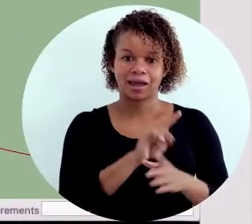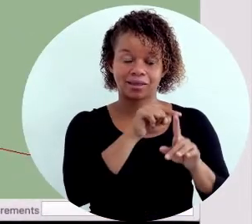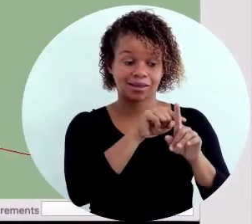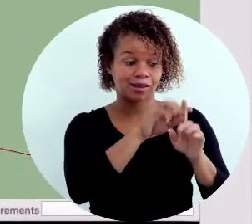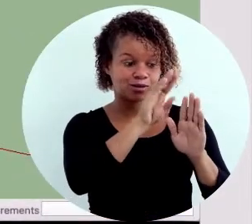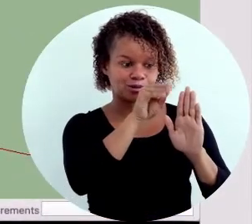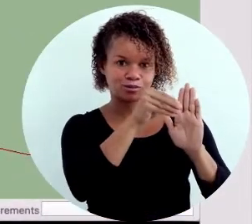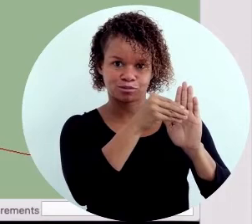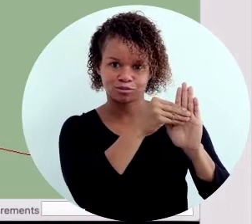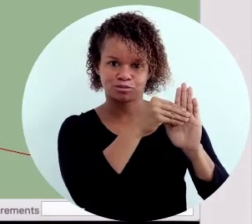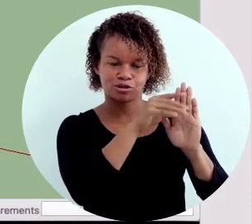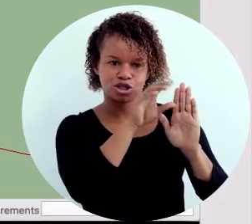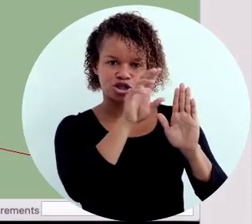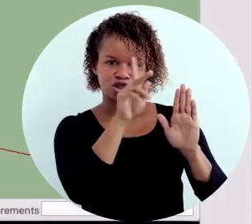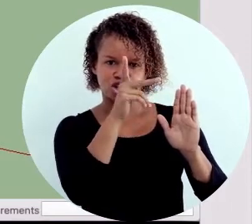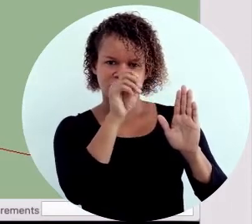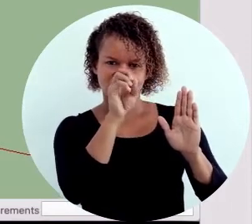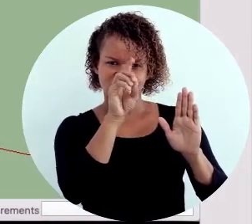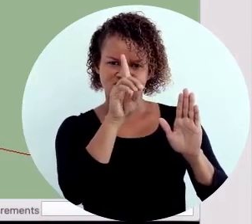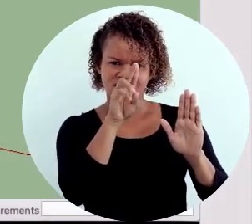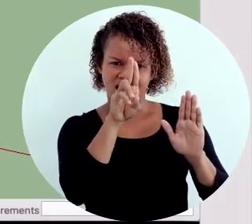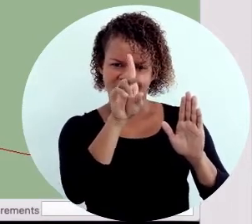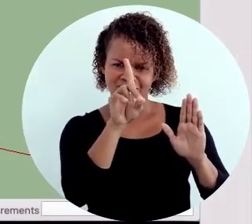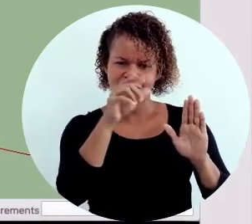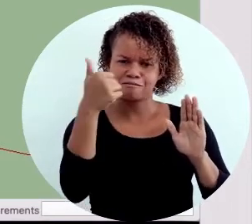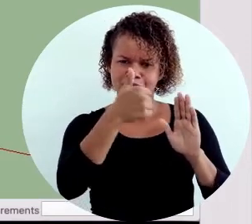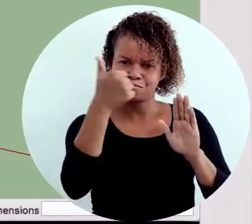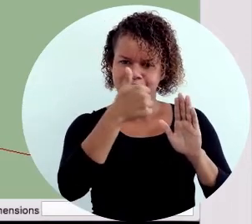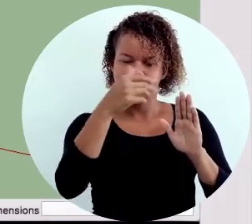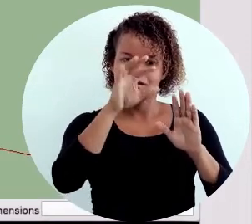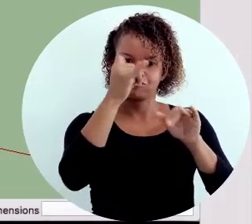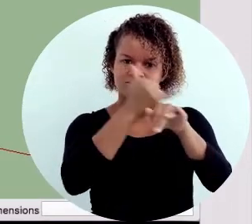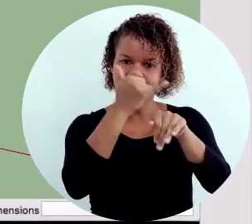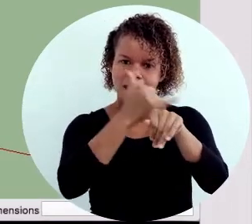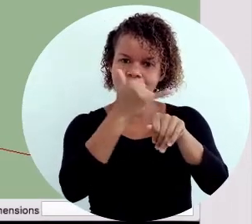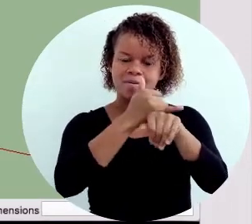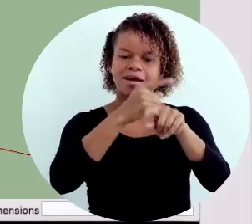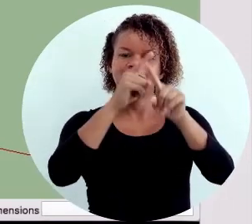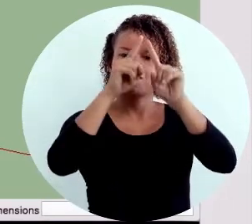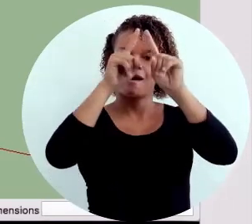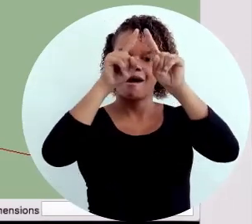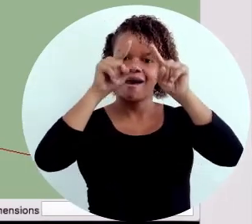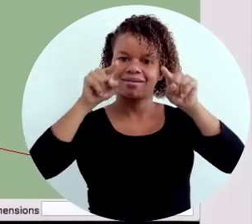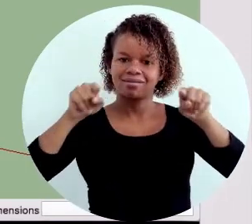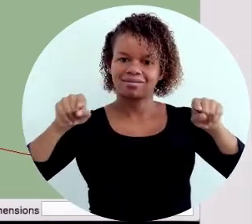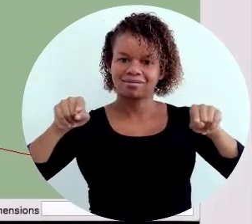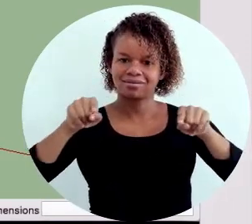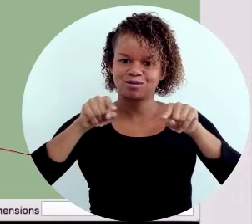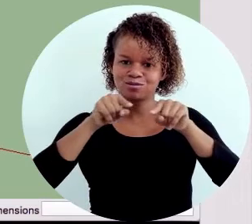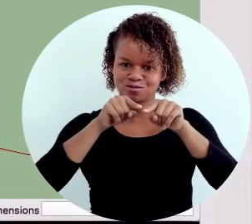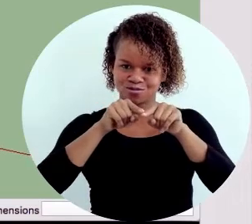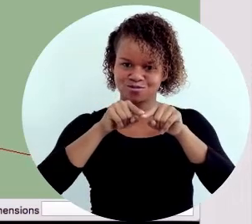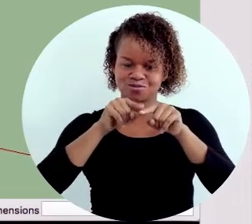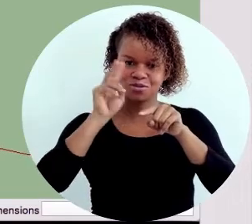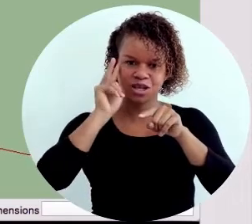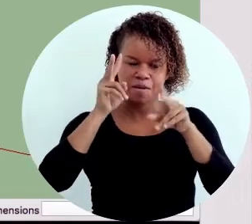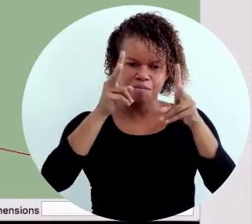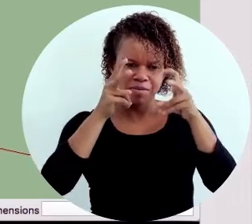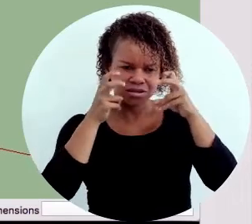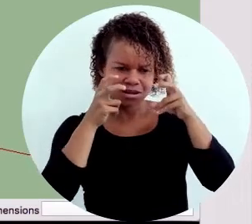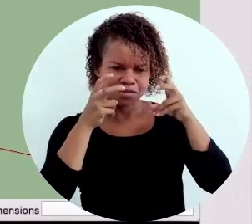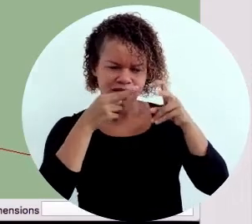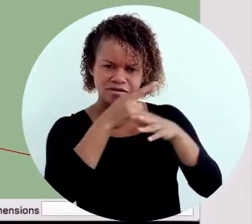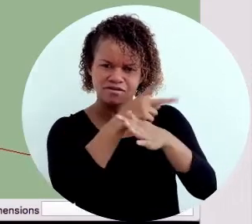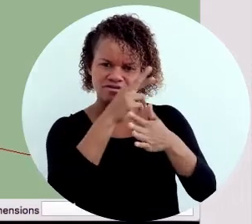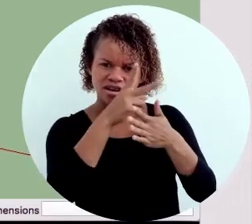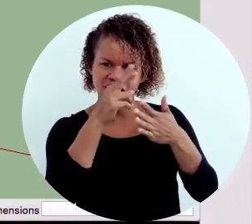Aqui na interface do SketchUp, a primeira ferramenta que nós vamos utilizar é o retângulo. Você vai notar que